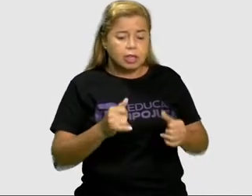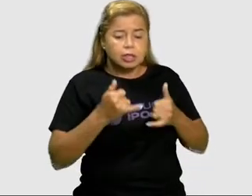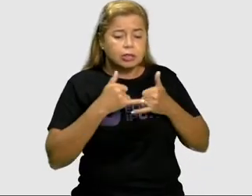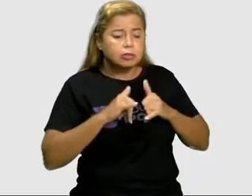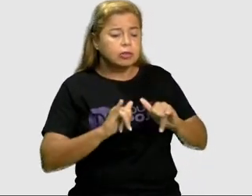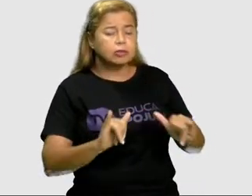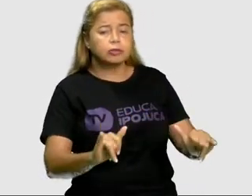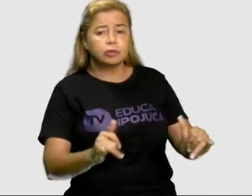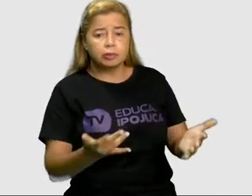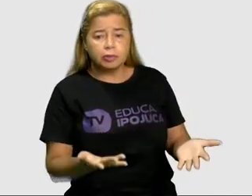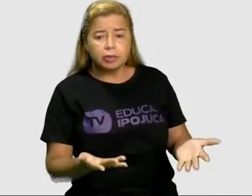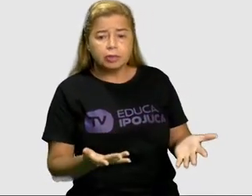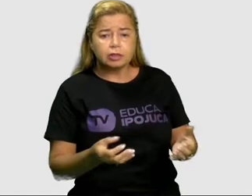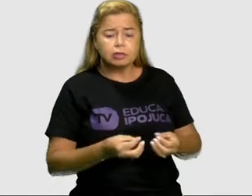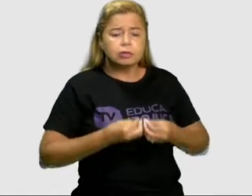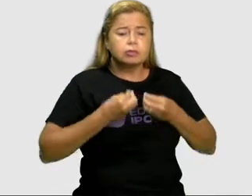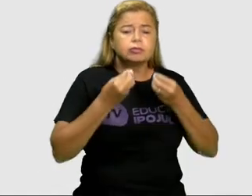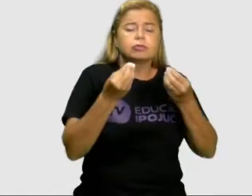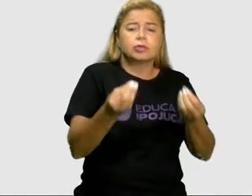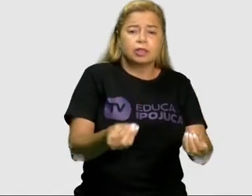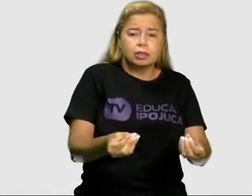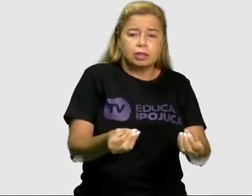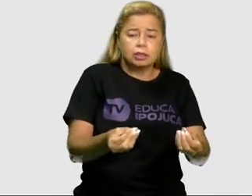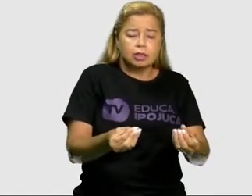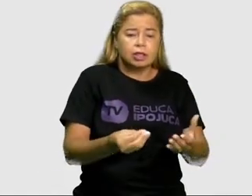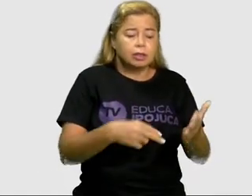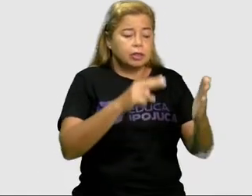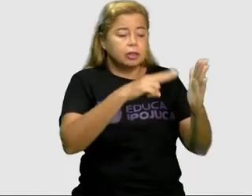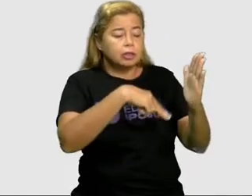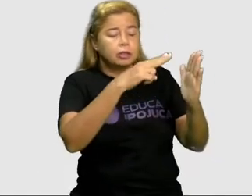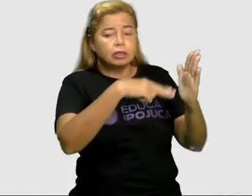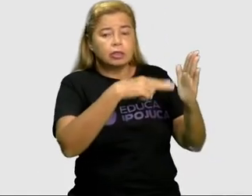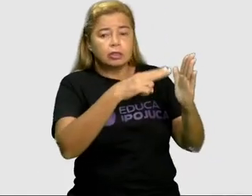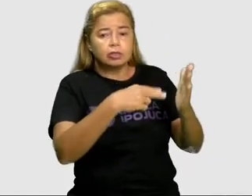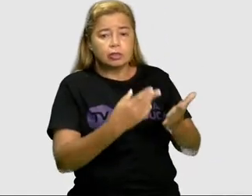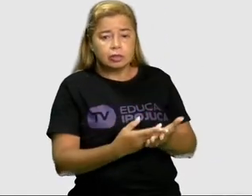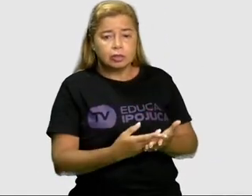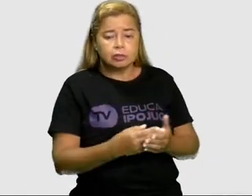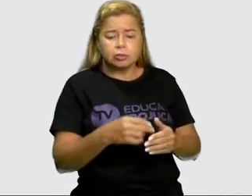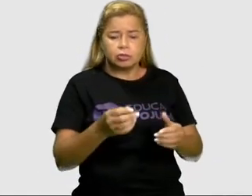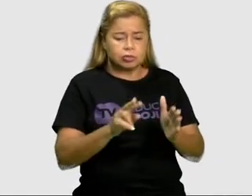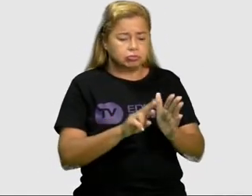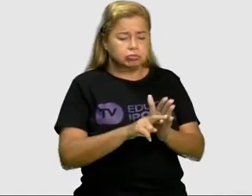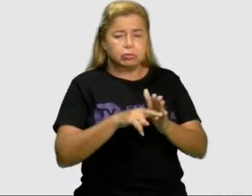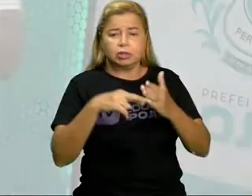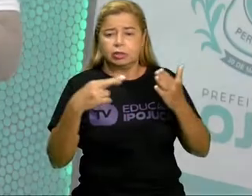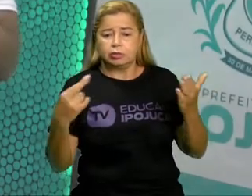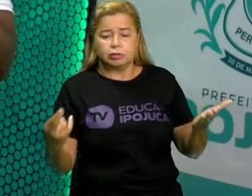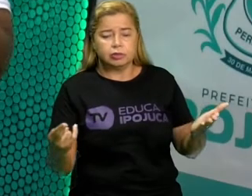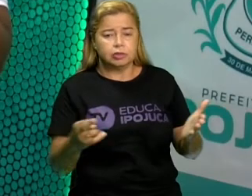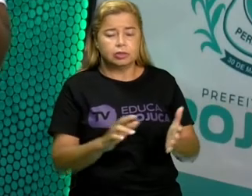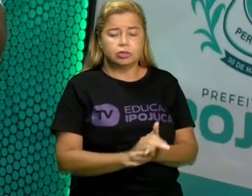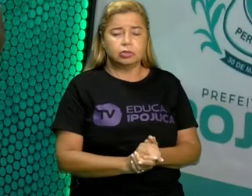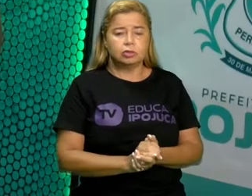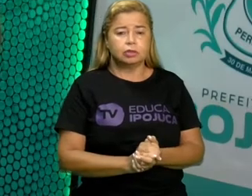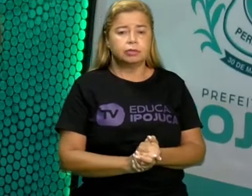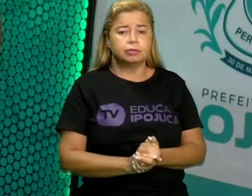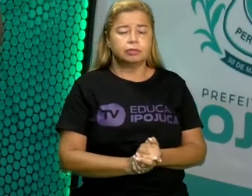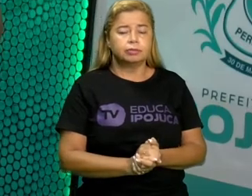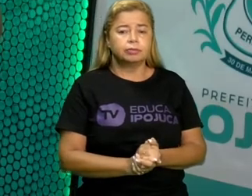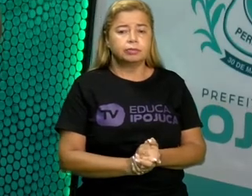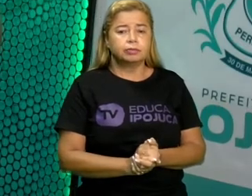que está sendo transmitido para os leitores tanto da revista ou até mesmo